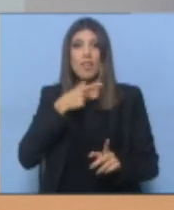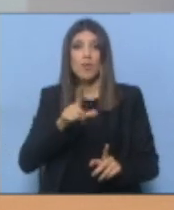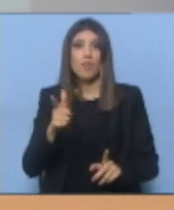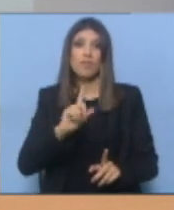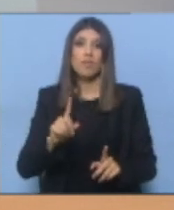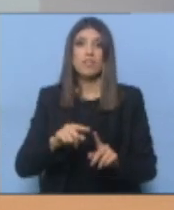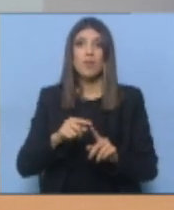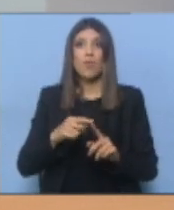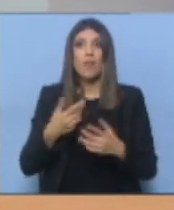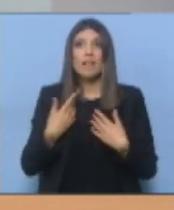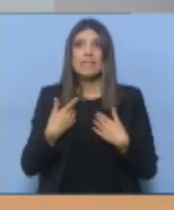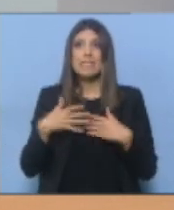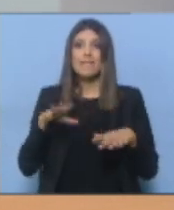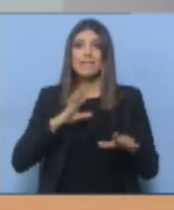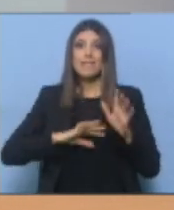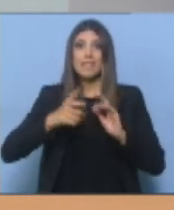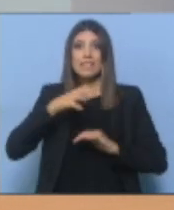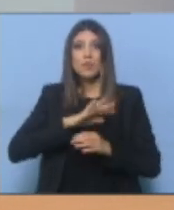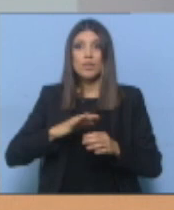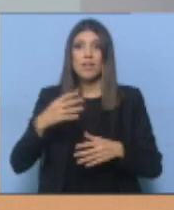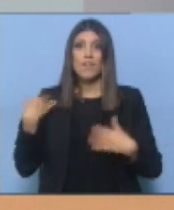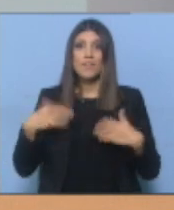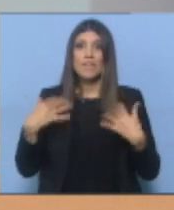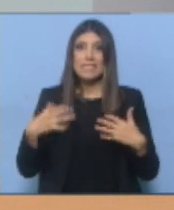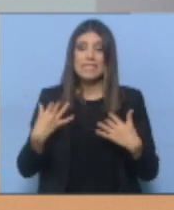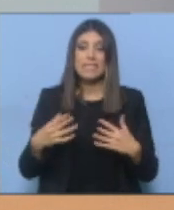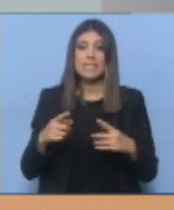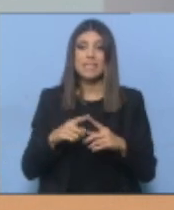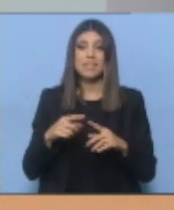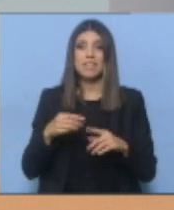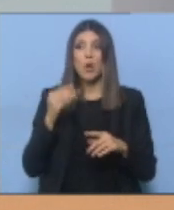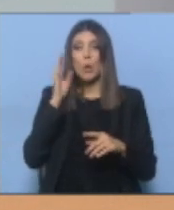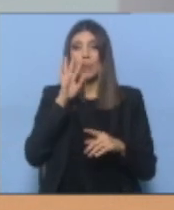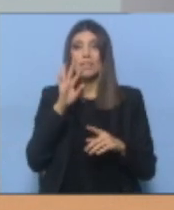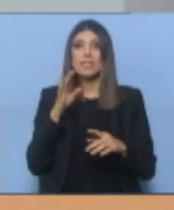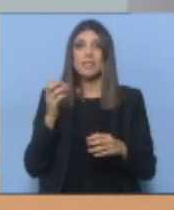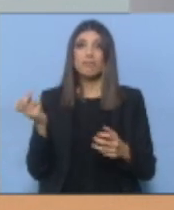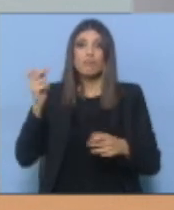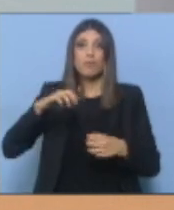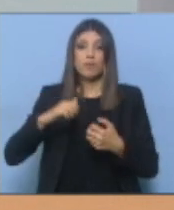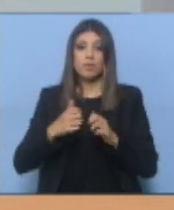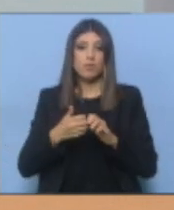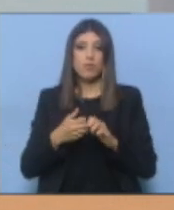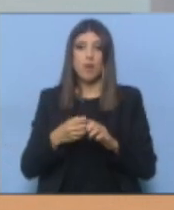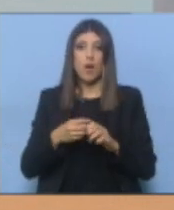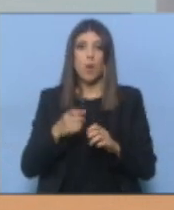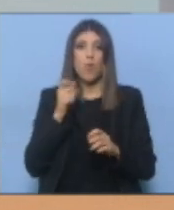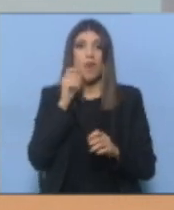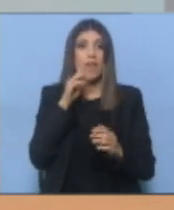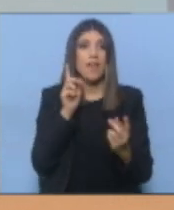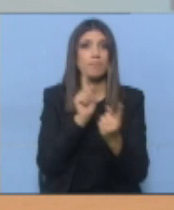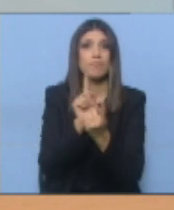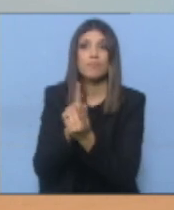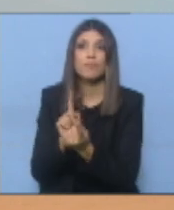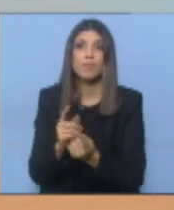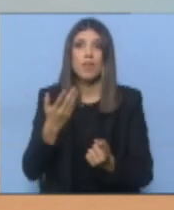vulnerável nacional de cada país, muitas vezes não sabe a quem recorrer, não sabe onde encontrar os serviços, não sabe os